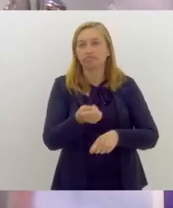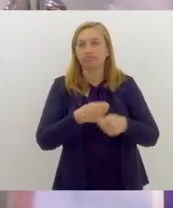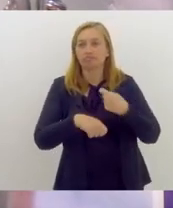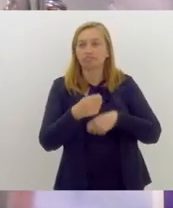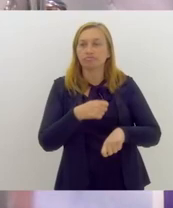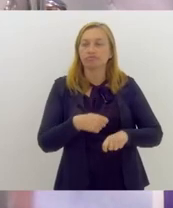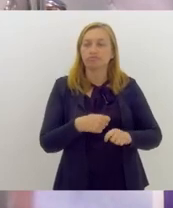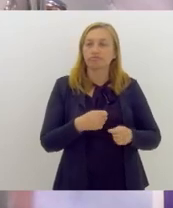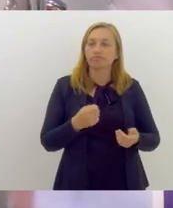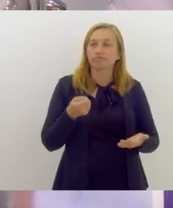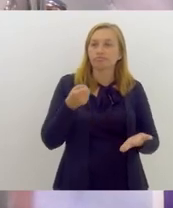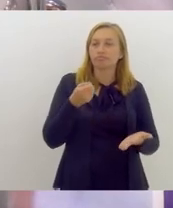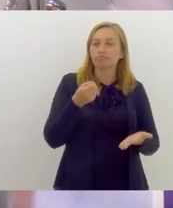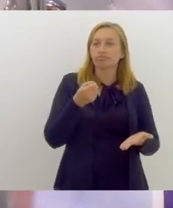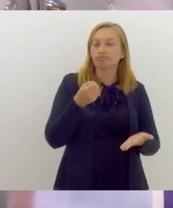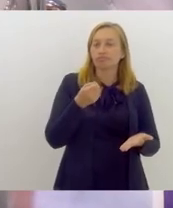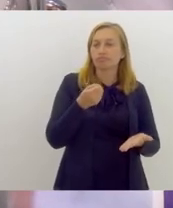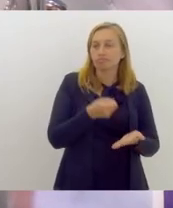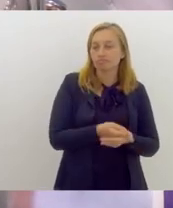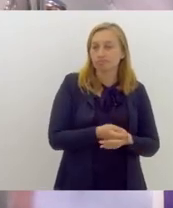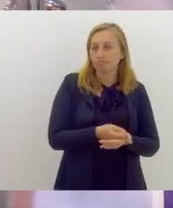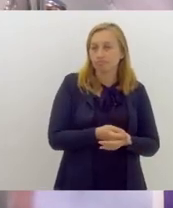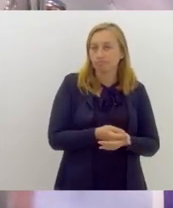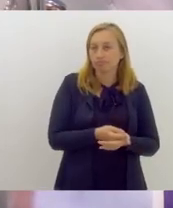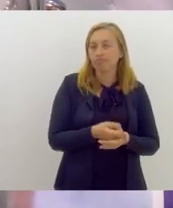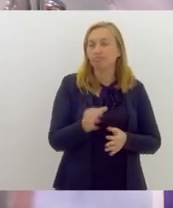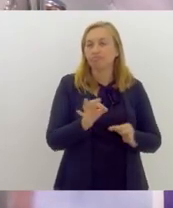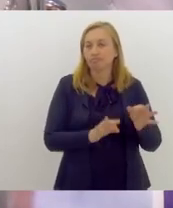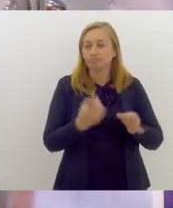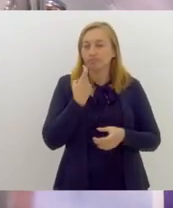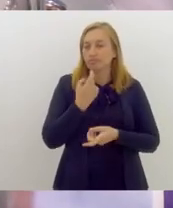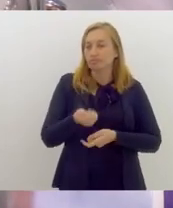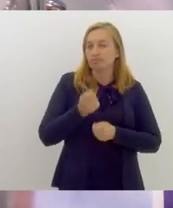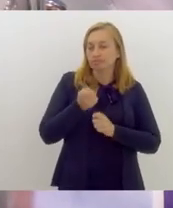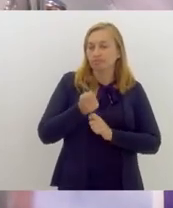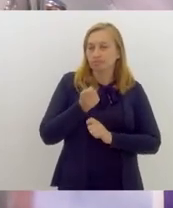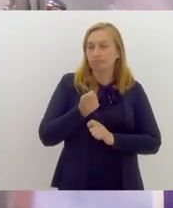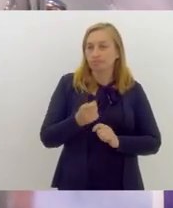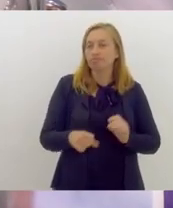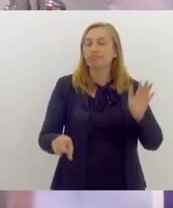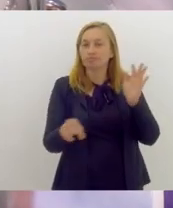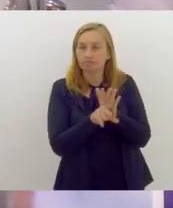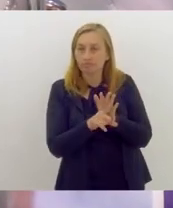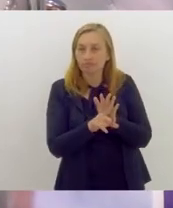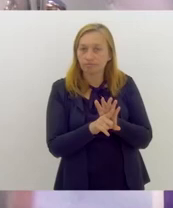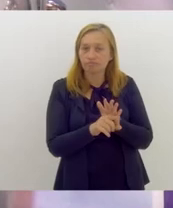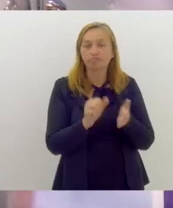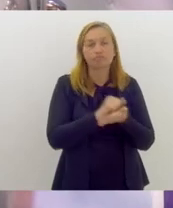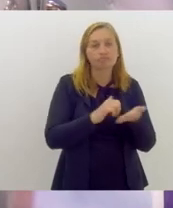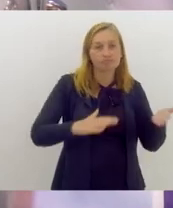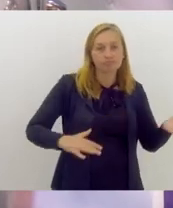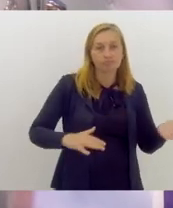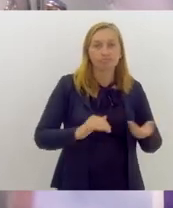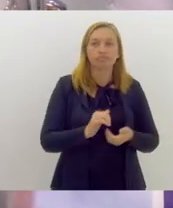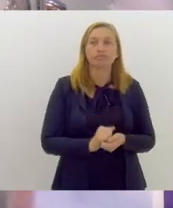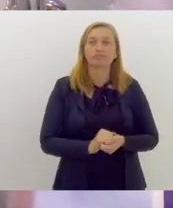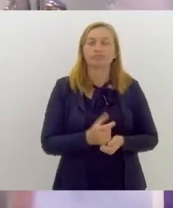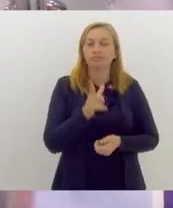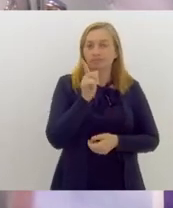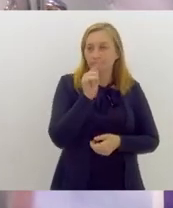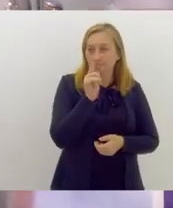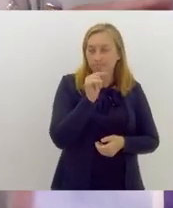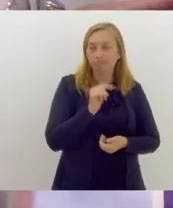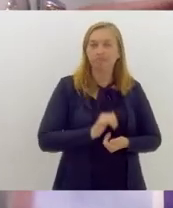execução dos backups programas de compensação de atividade de Pesqueira previstos em leis para atividades que são realizados em água